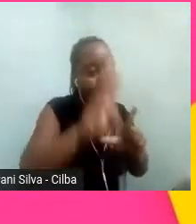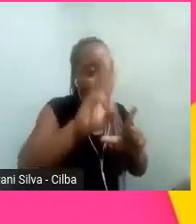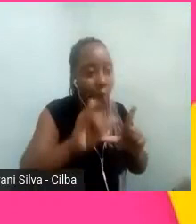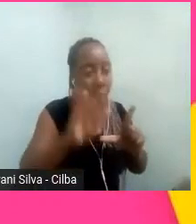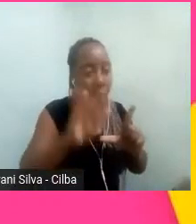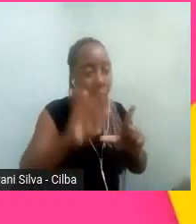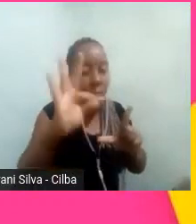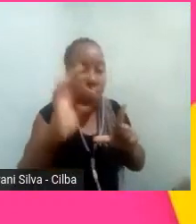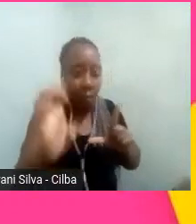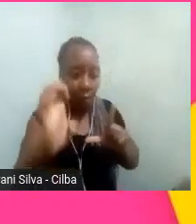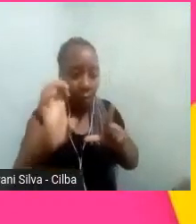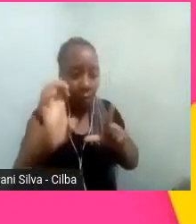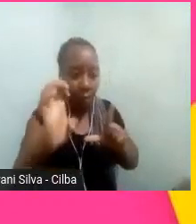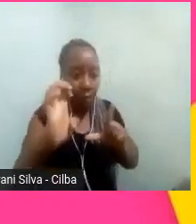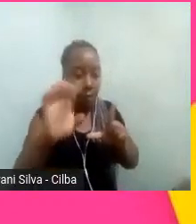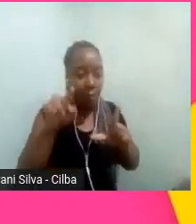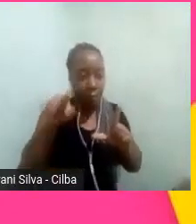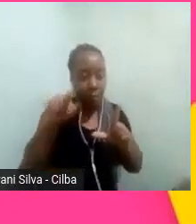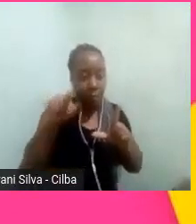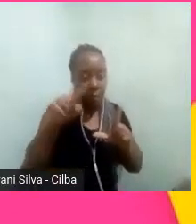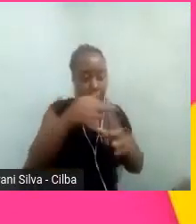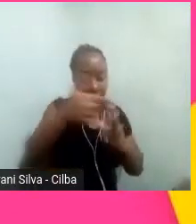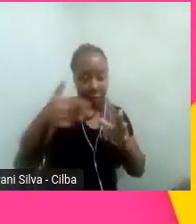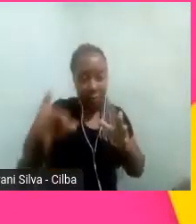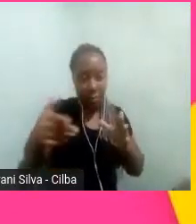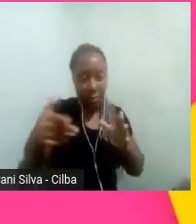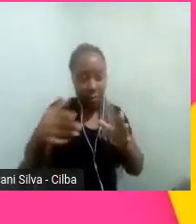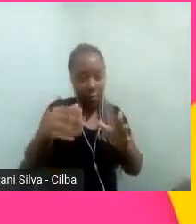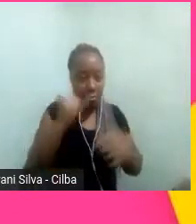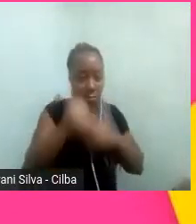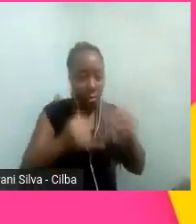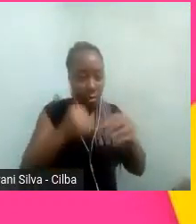naquele componente eletrônico que eu chamei de bola,